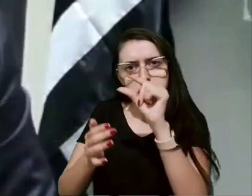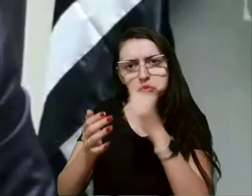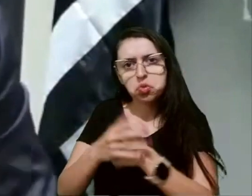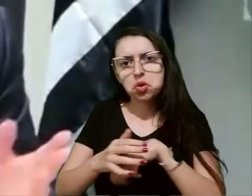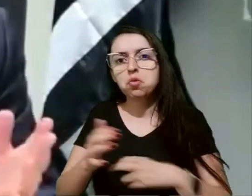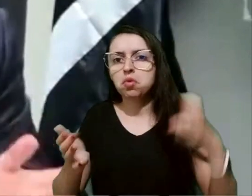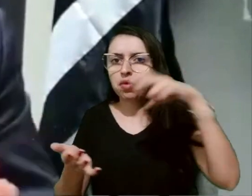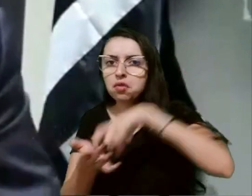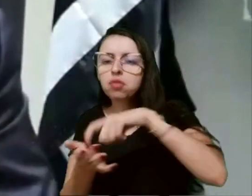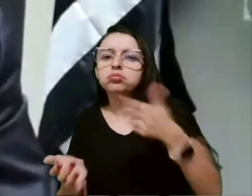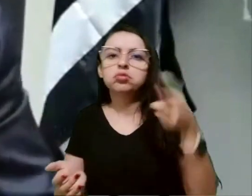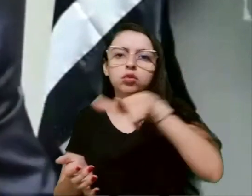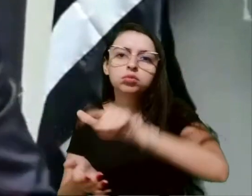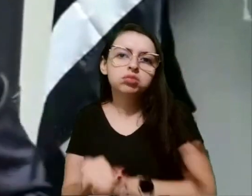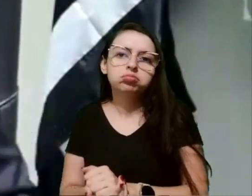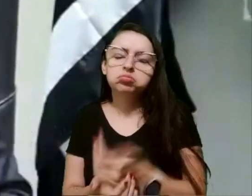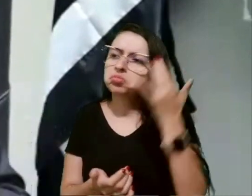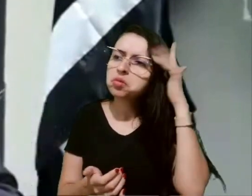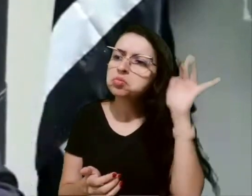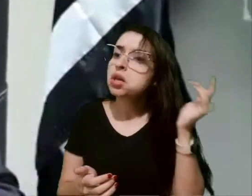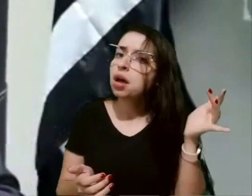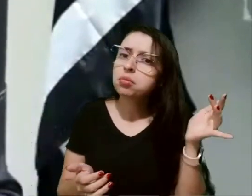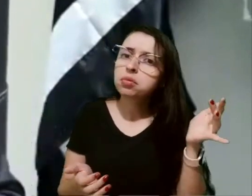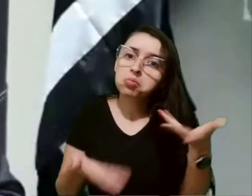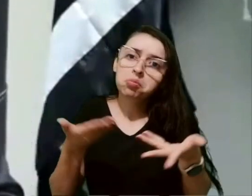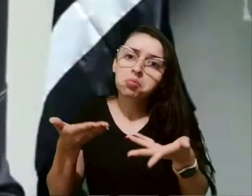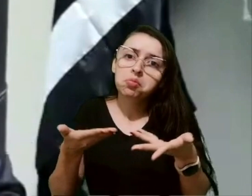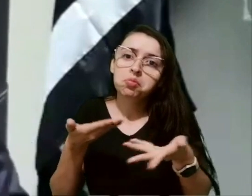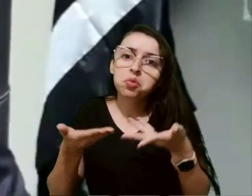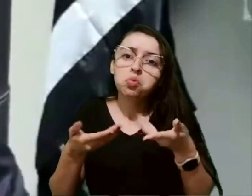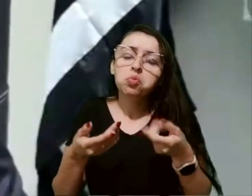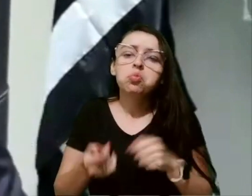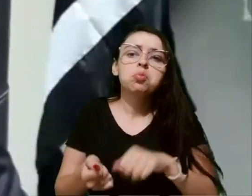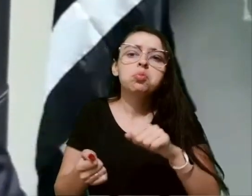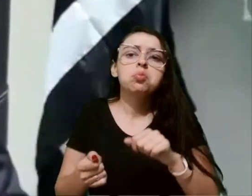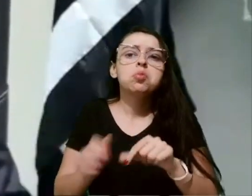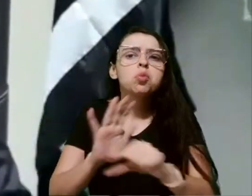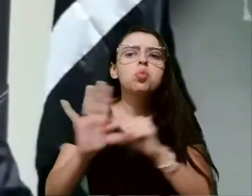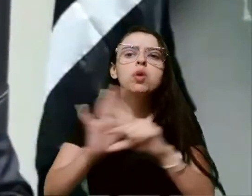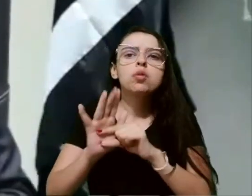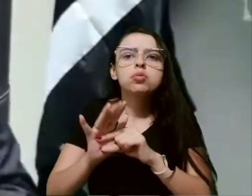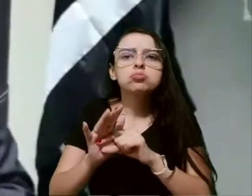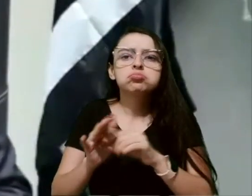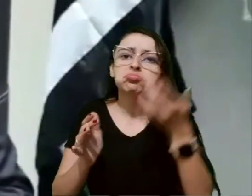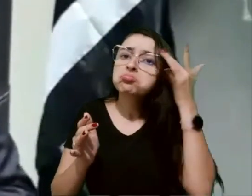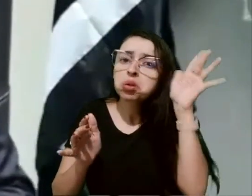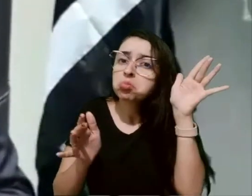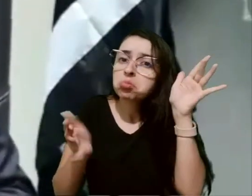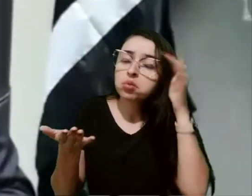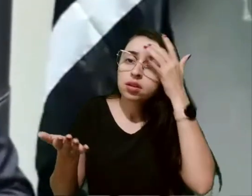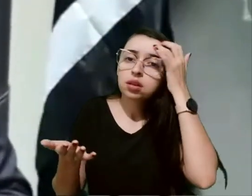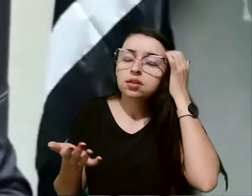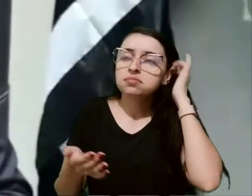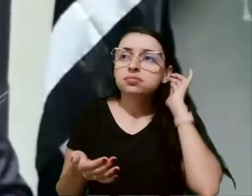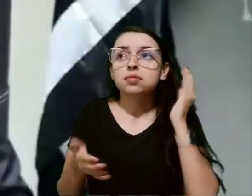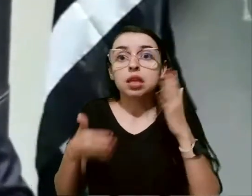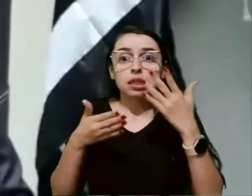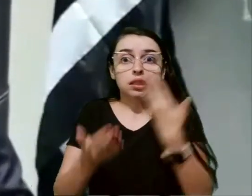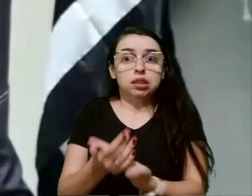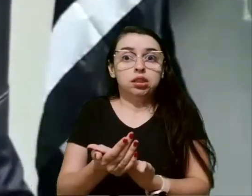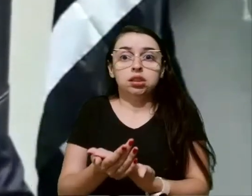reincidência? Não sabe? Mas qual é a taxa de reincidência? Também não sabemos". E a minha